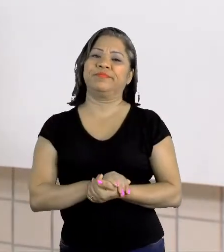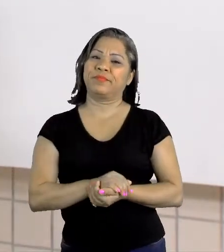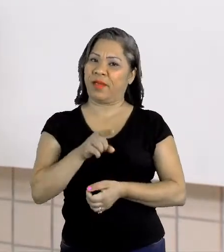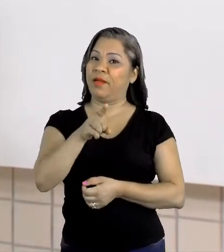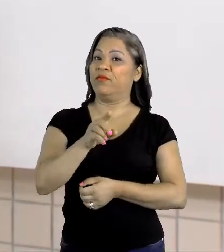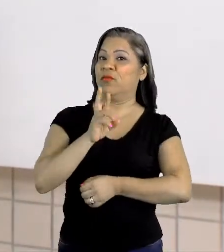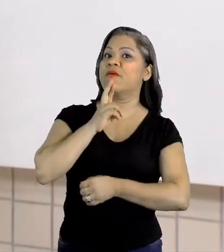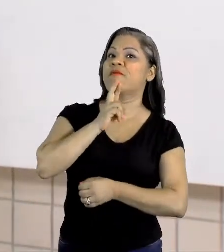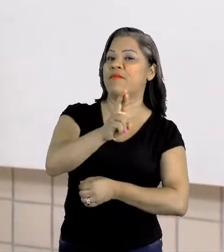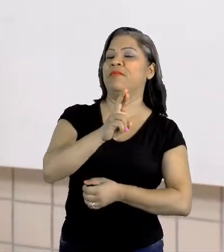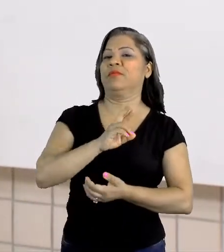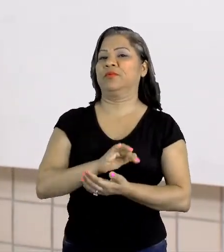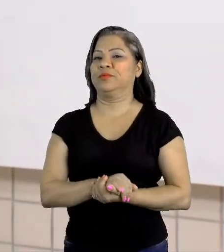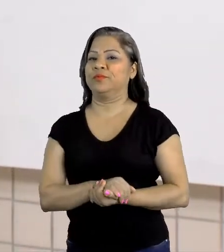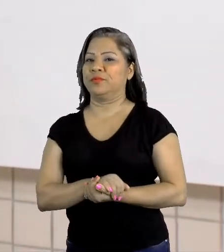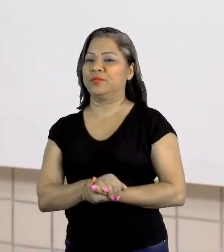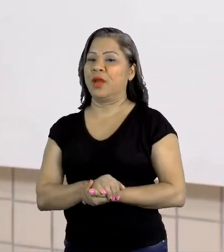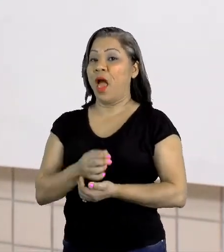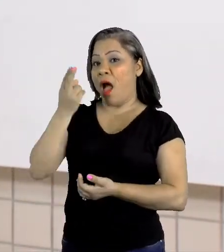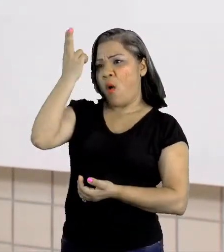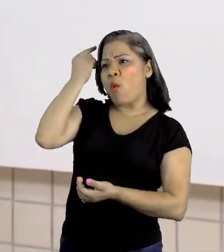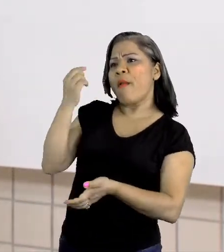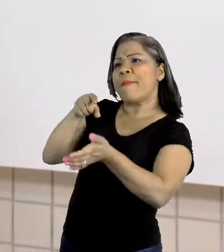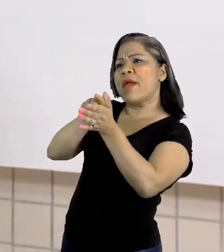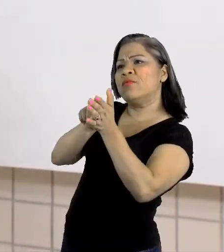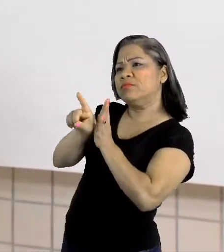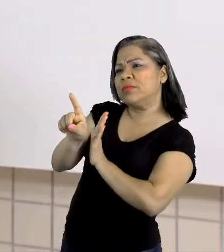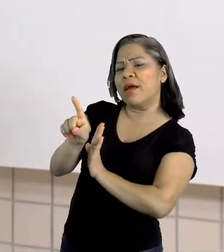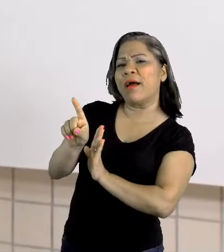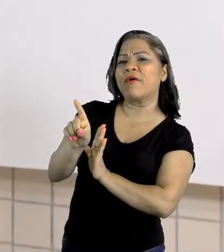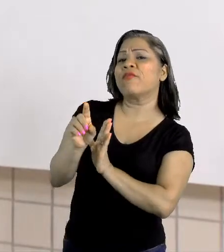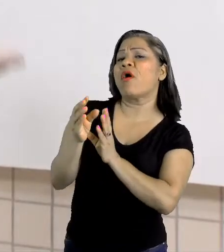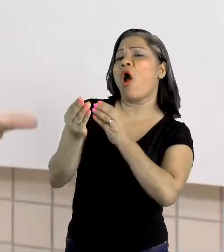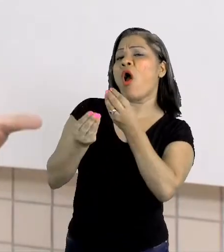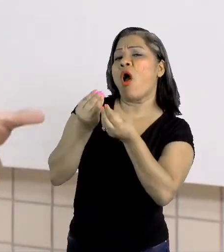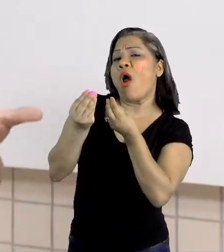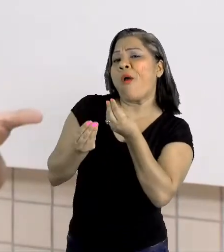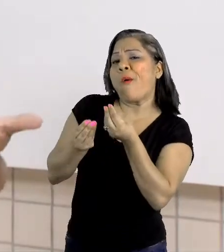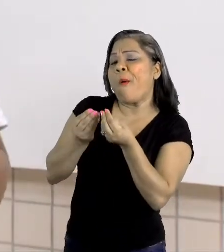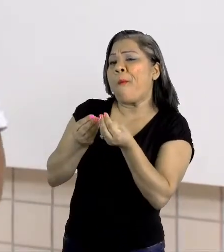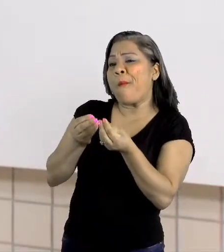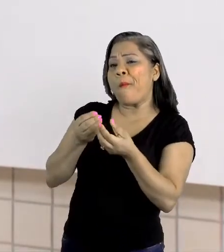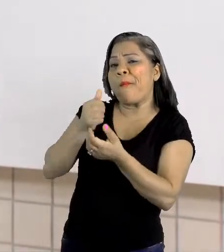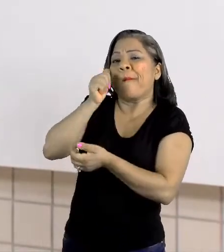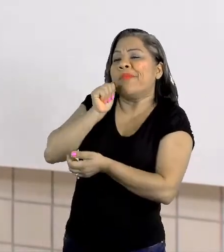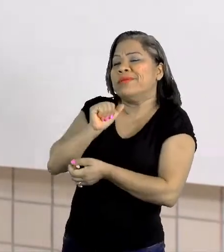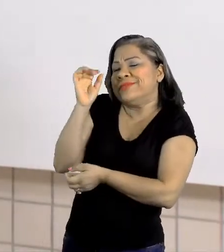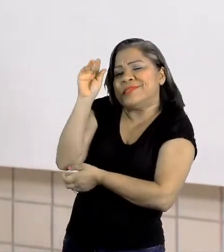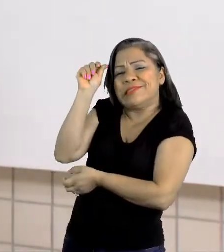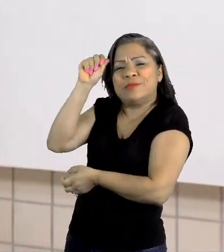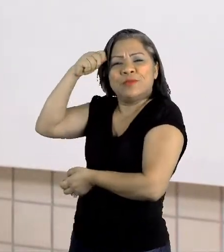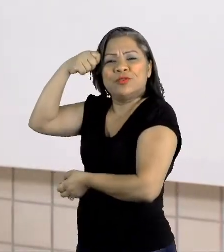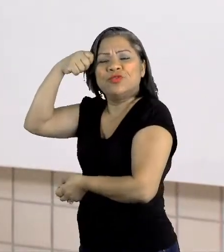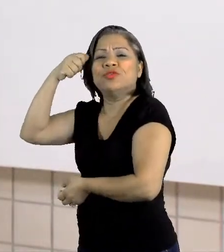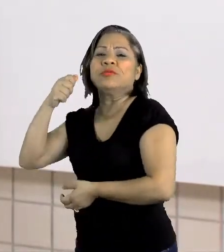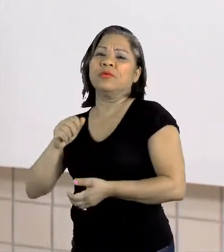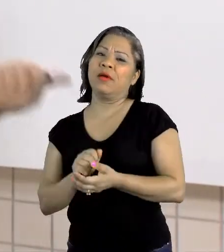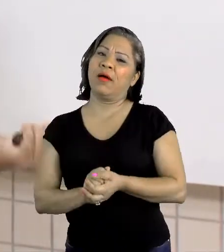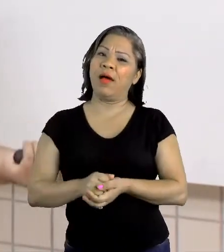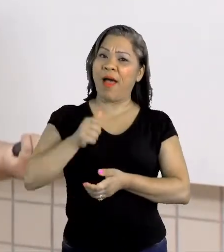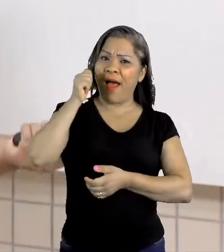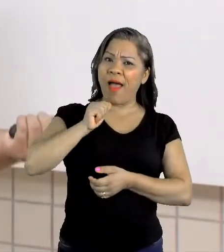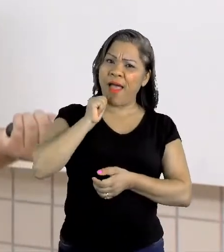responder. Quando o coelho perguntava para a menina como que ela fazia para ficar tão pretinha, ela falava a verdade ou